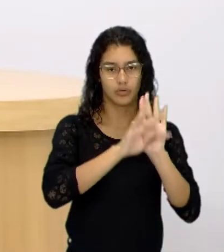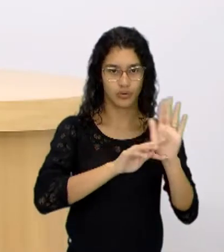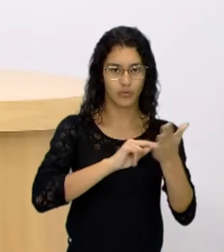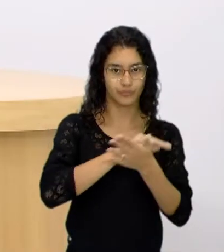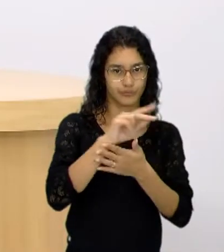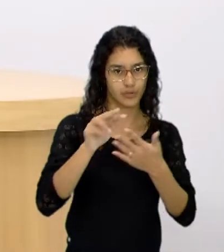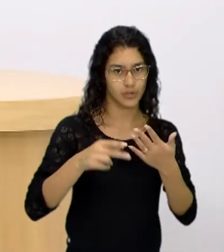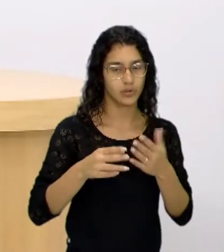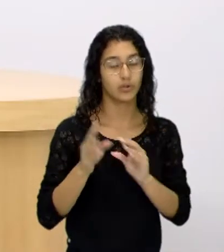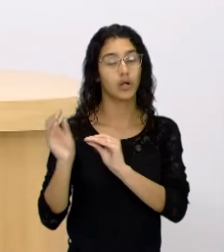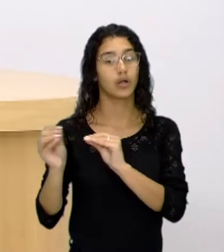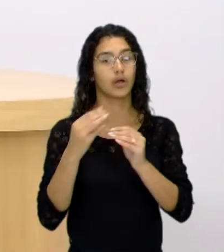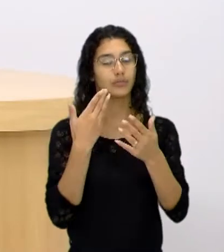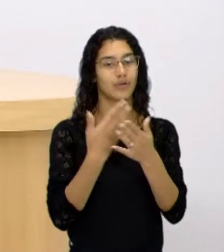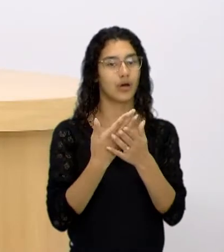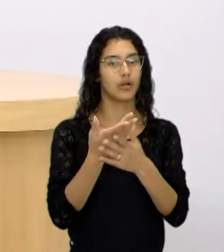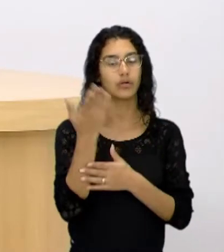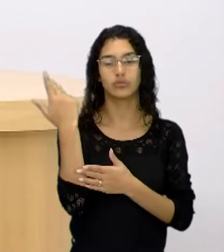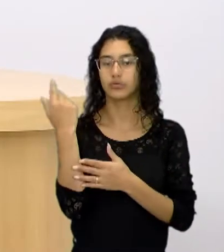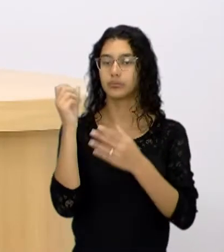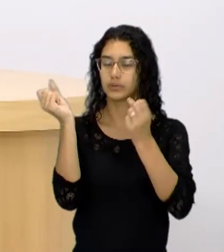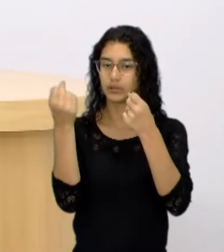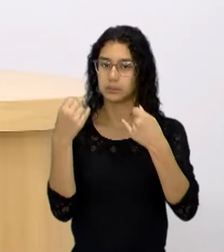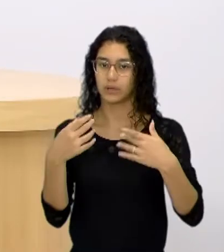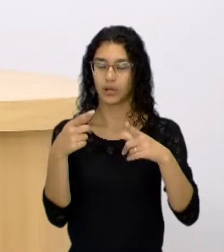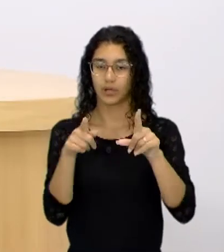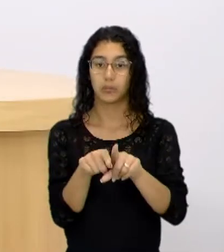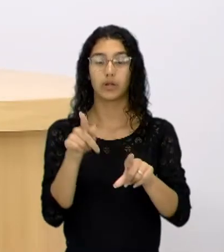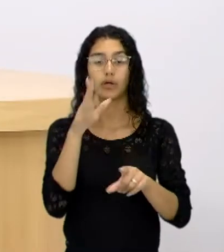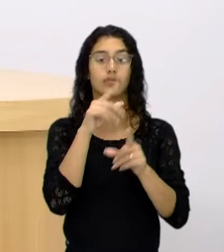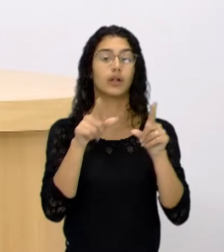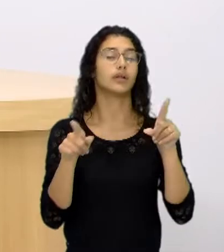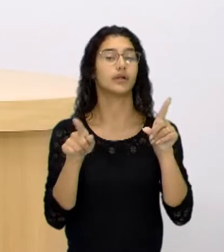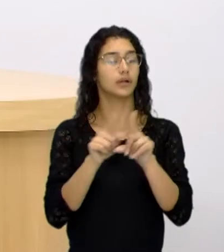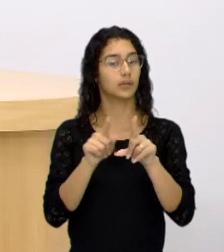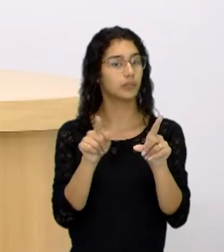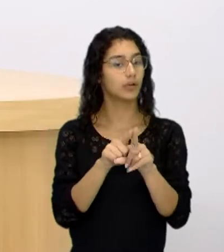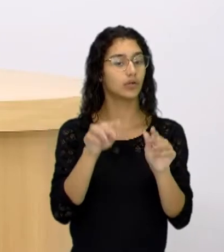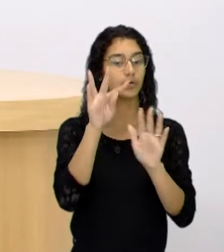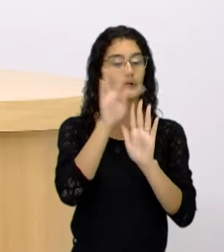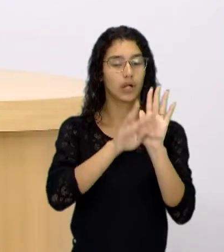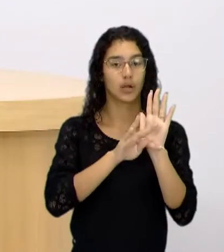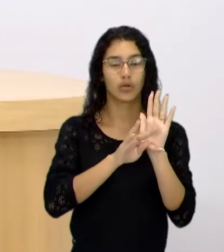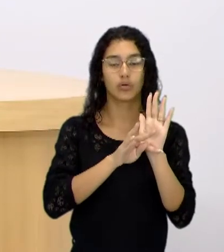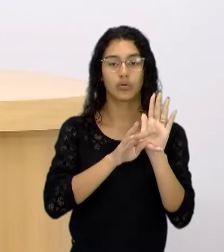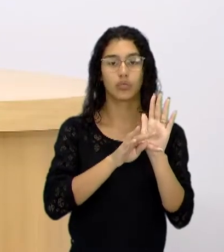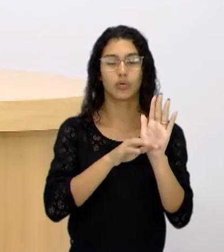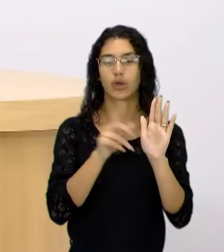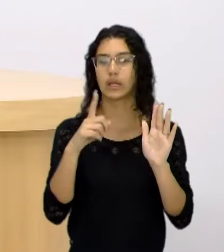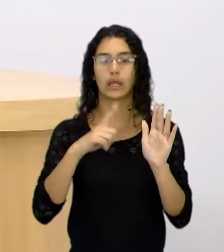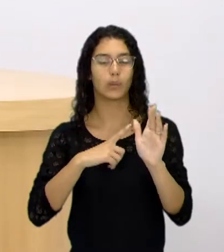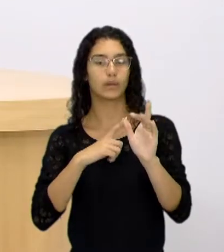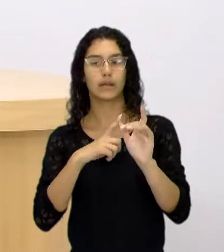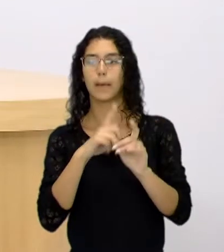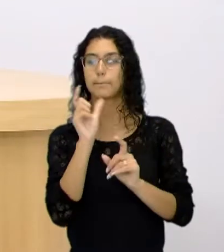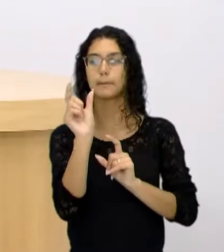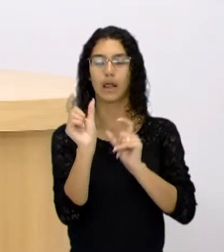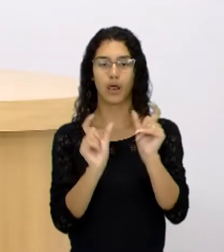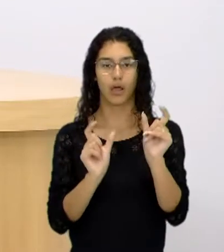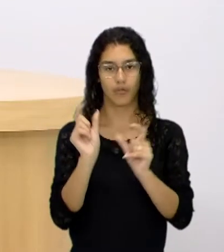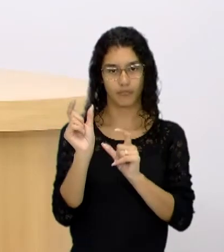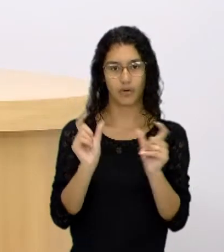entra naquilo que eu trouxe nas aulas, né? Que é falar também daqueles textos não escritos, aqueles textos que não usam a palavra,